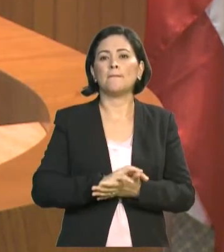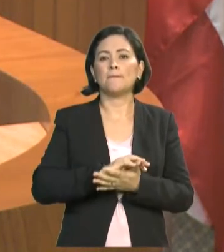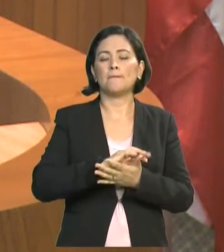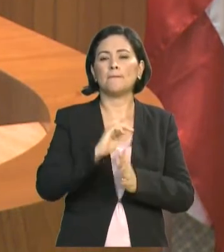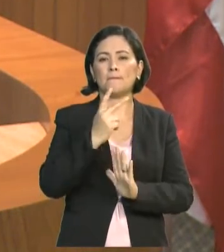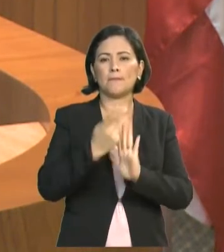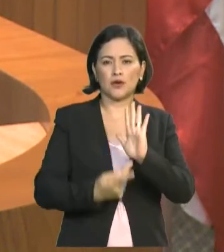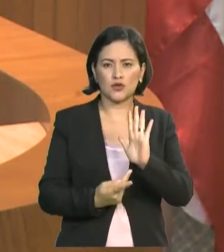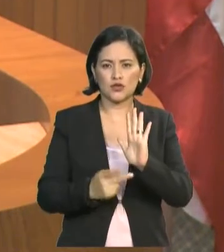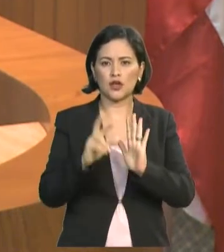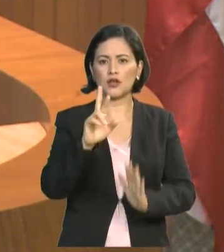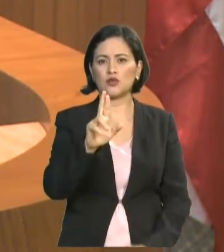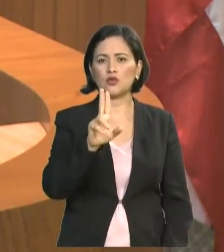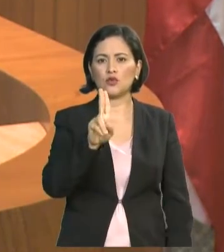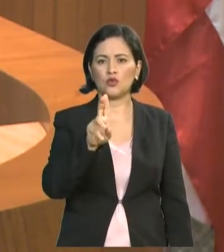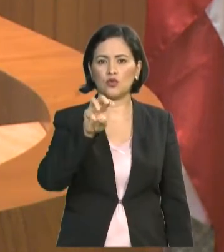são